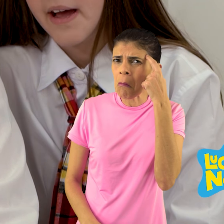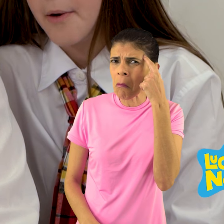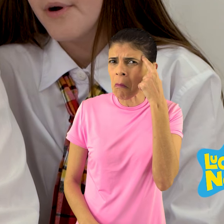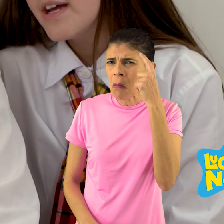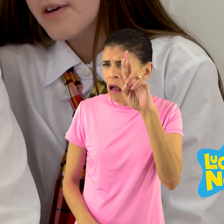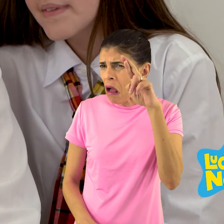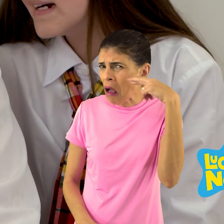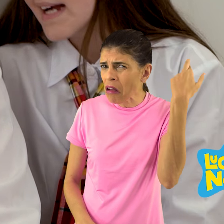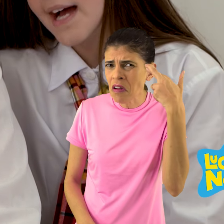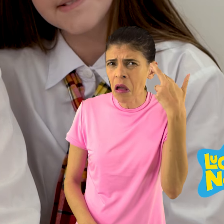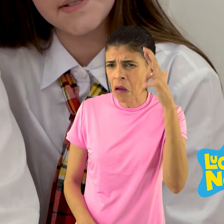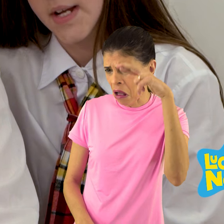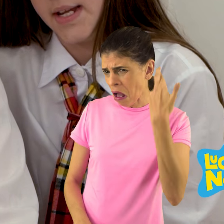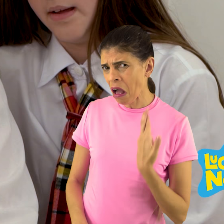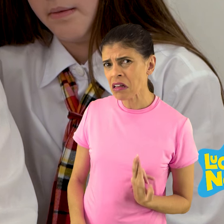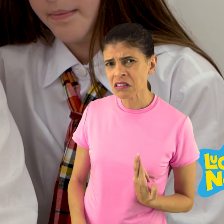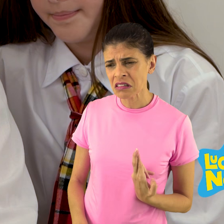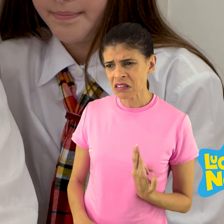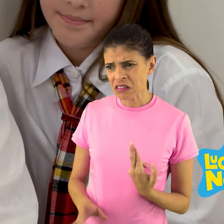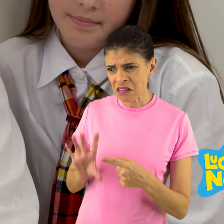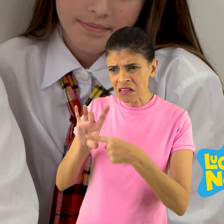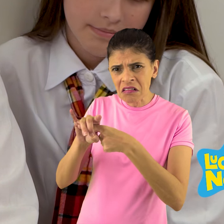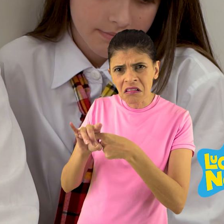e o Rafael iam trancar a gente aqui.